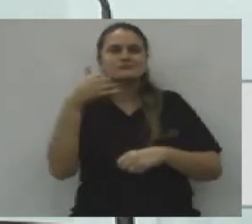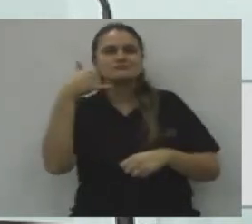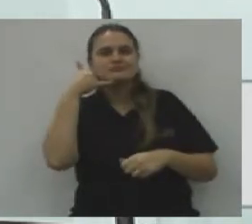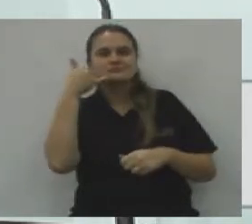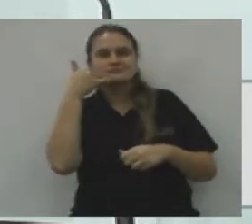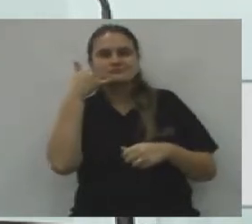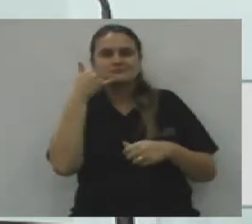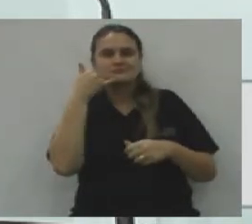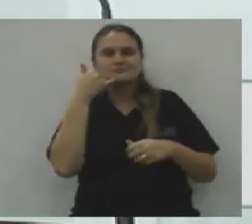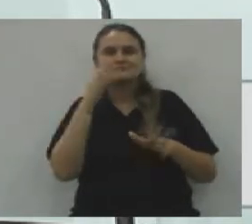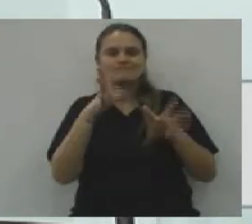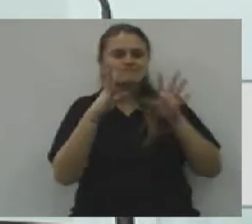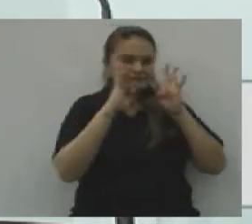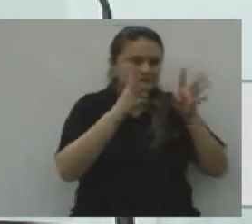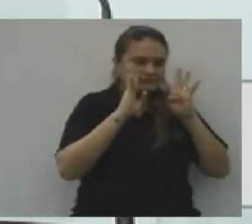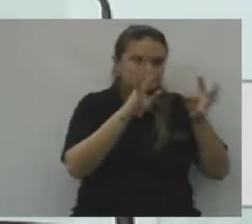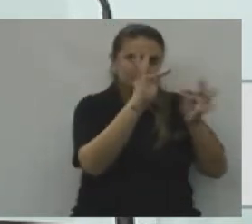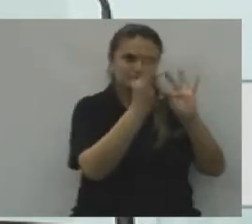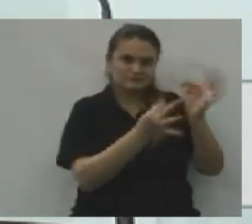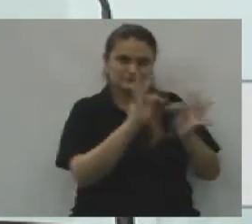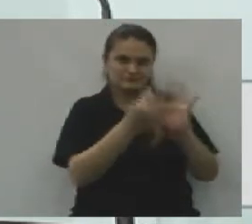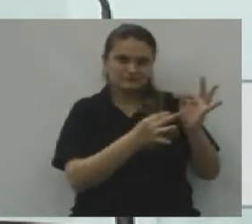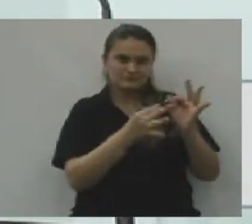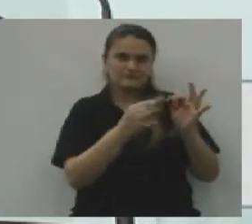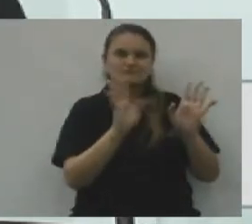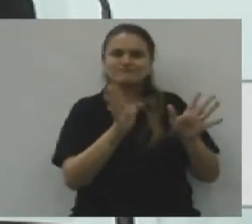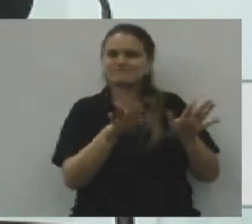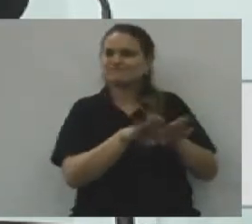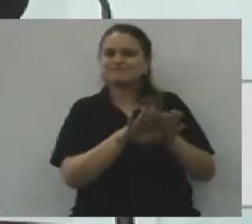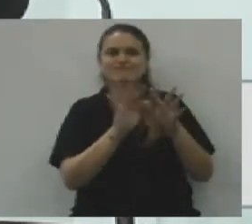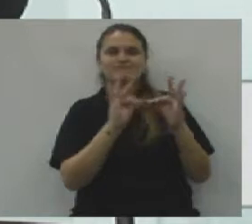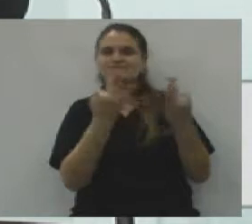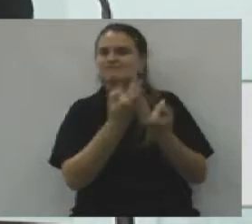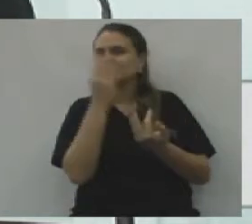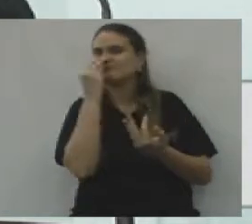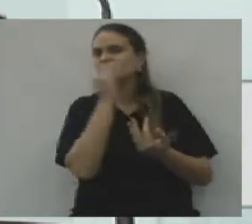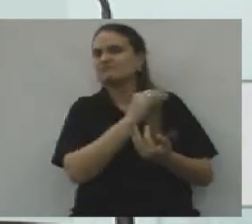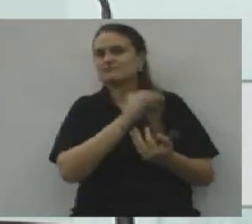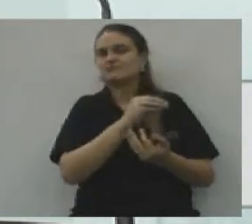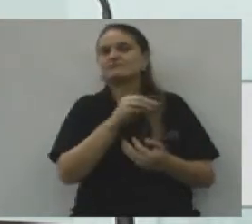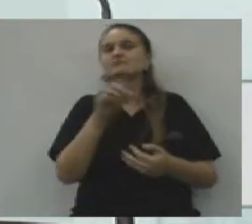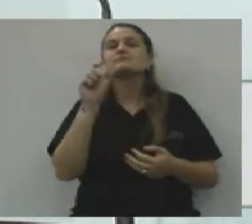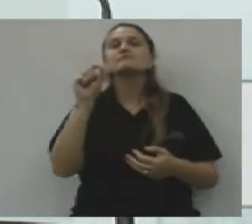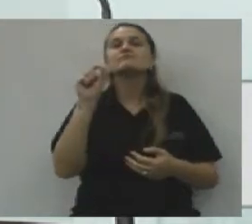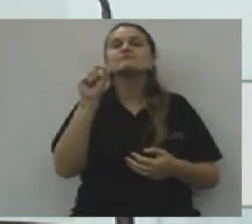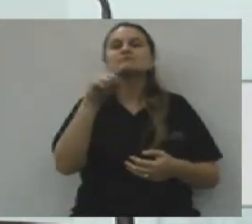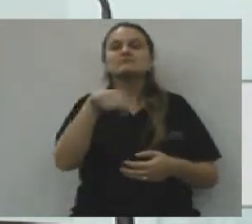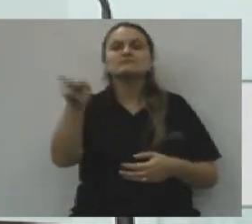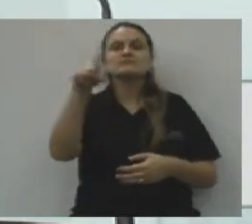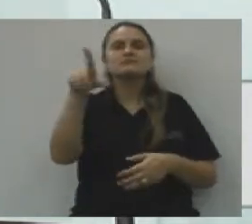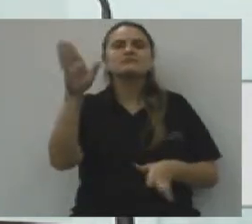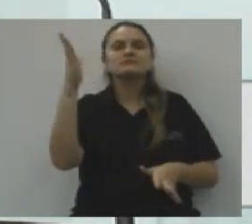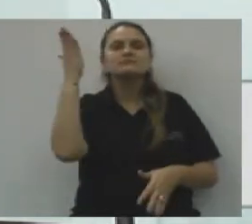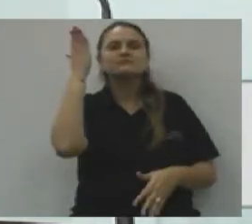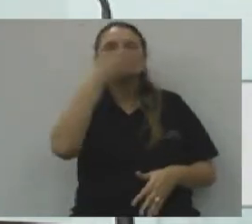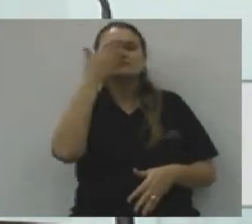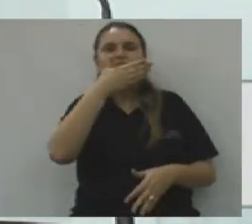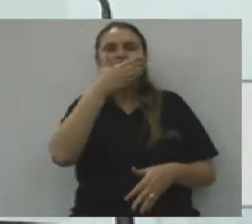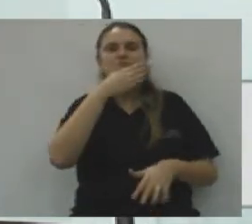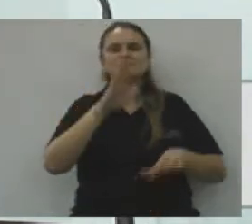tempo que tiraram eles dos campinhos, tiraram os pais deles. Quem de vocês não é prova disso? Até